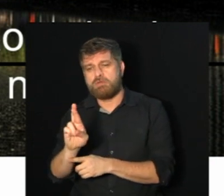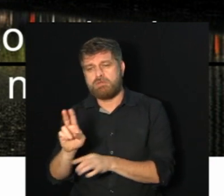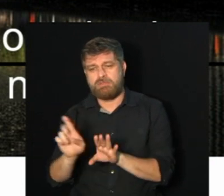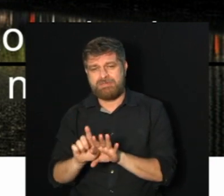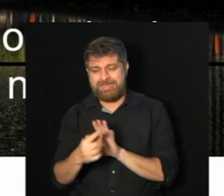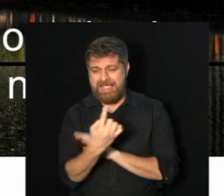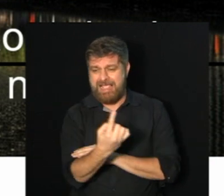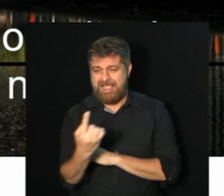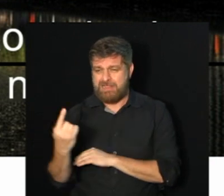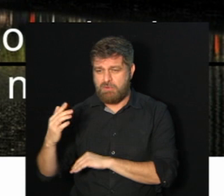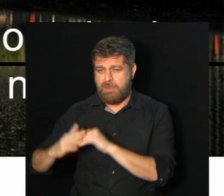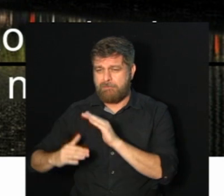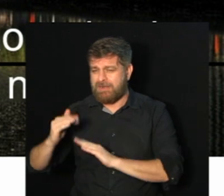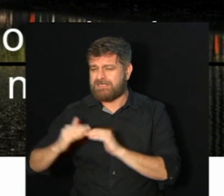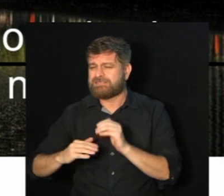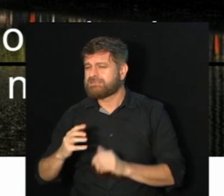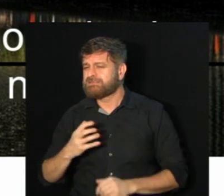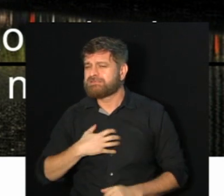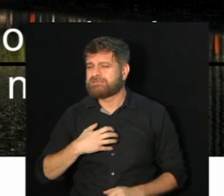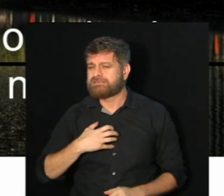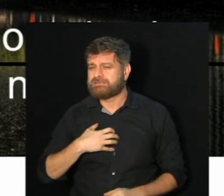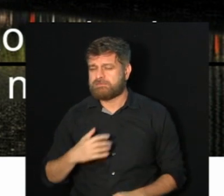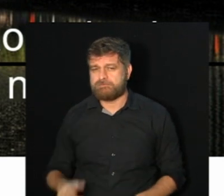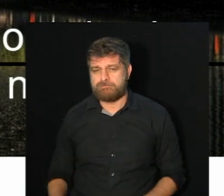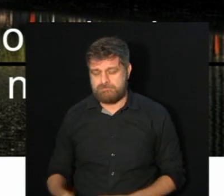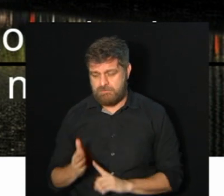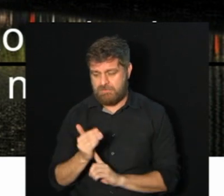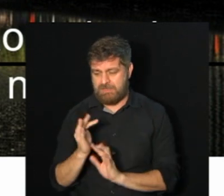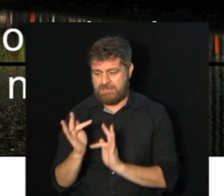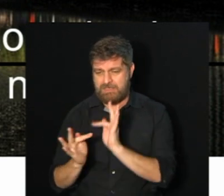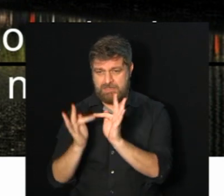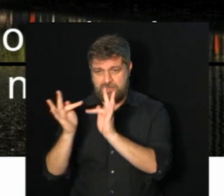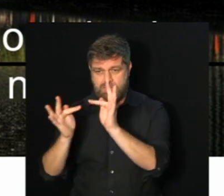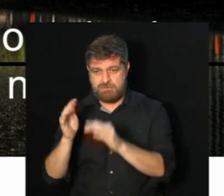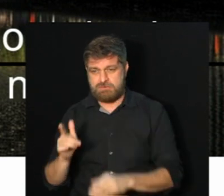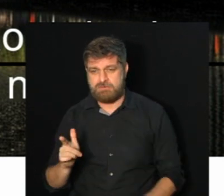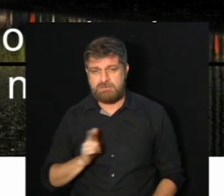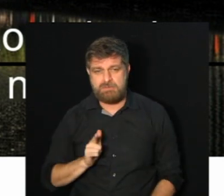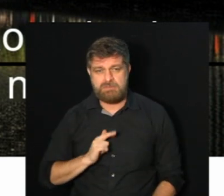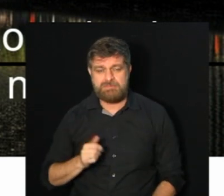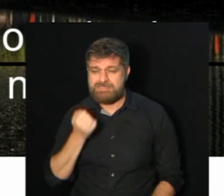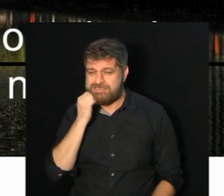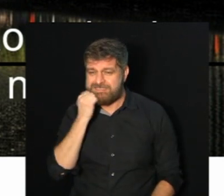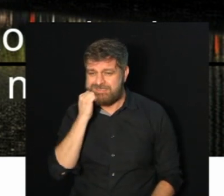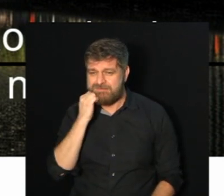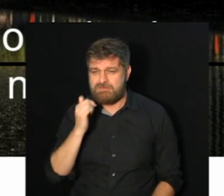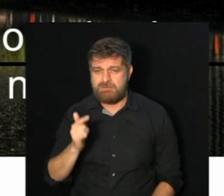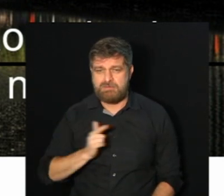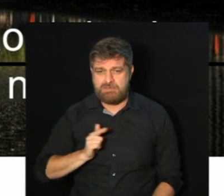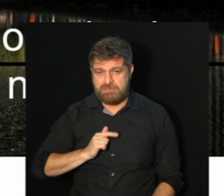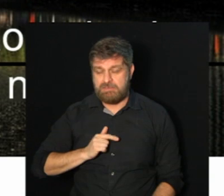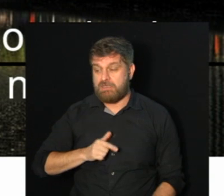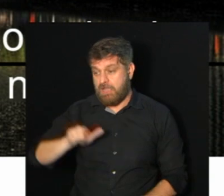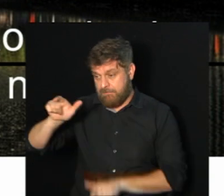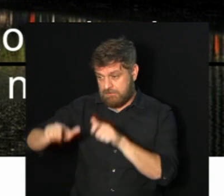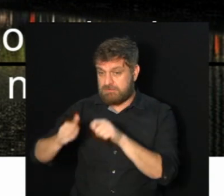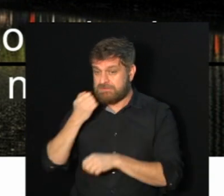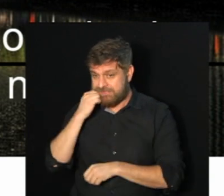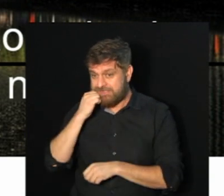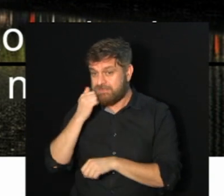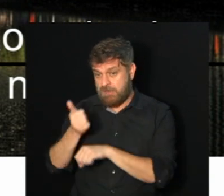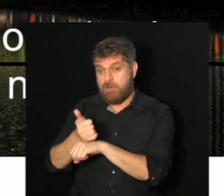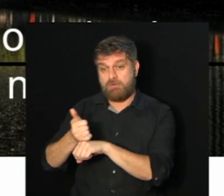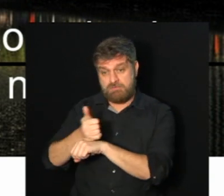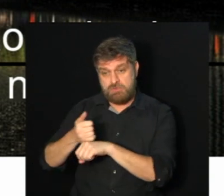um que pratica, ele traz um aperfeiçoamento tecnológico e até científico. Muitos cientistas são radioamadores.